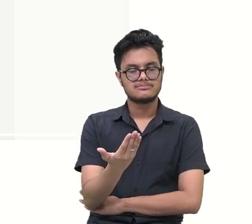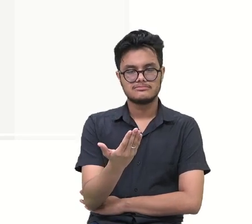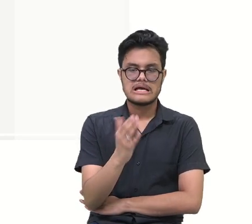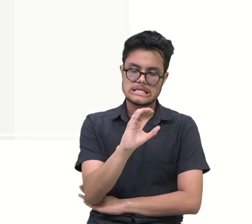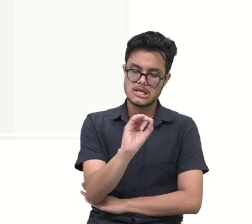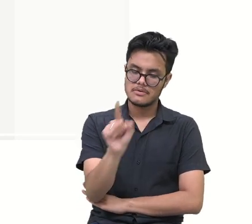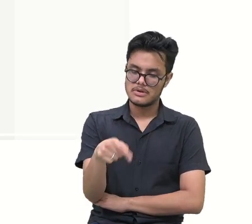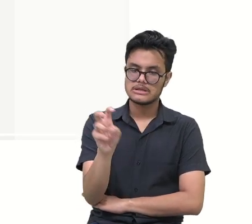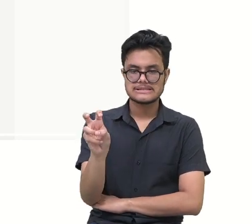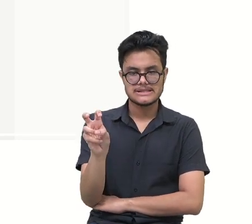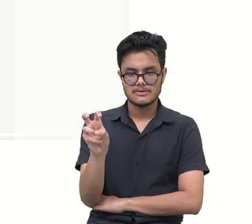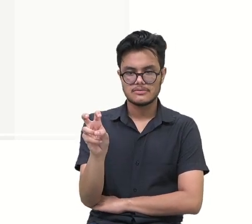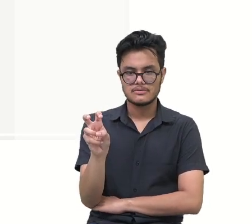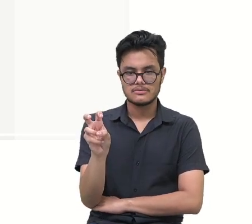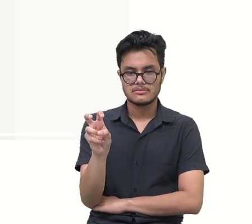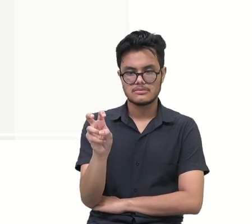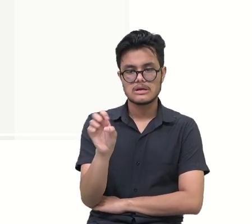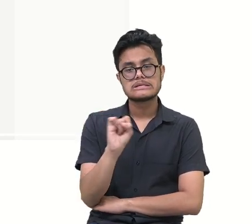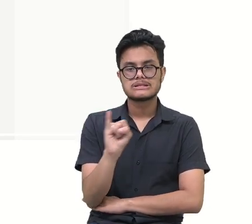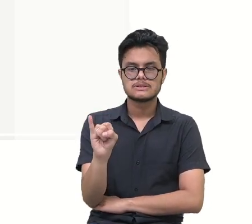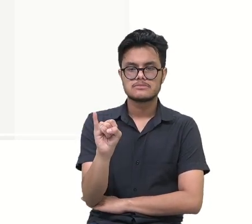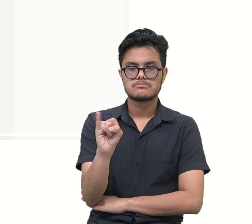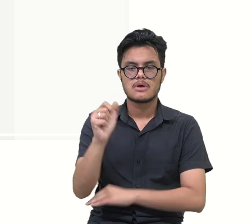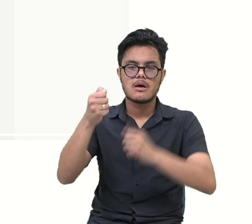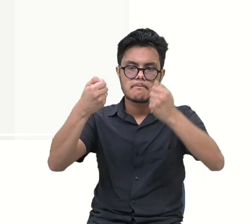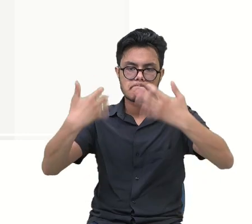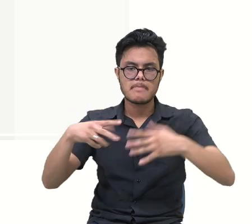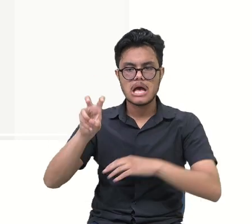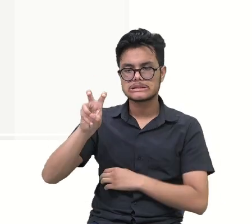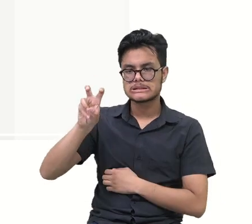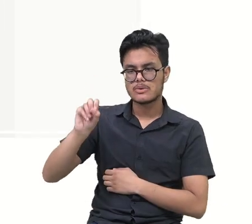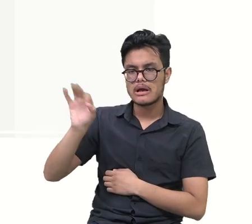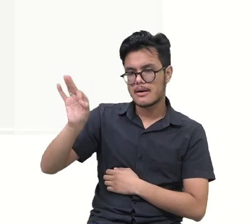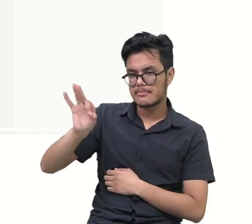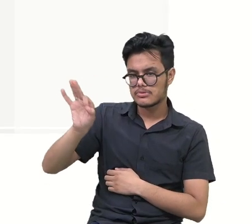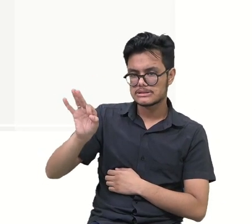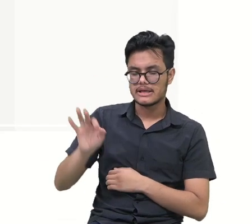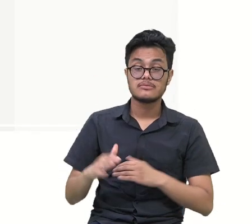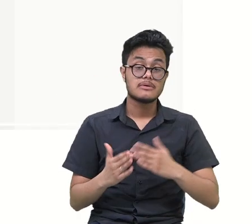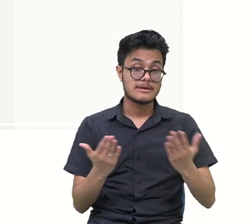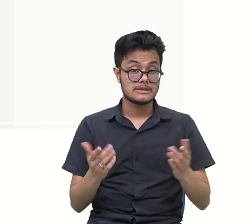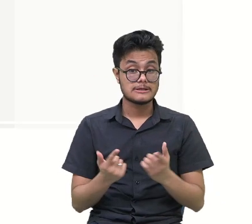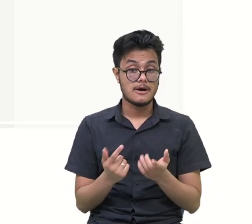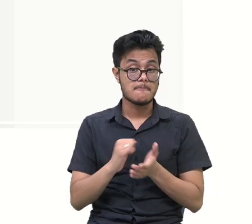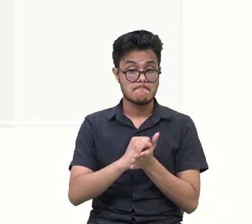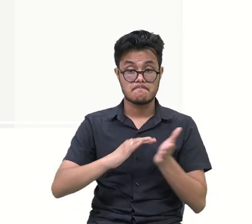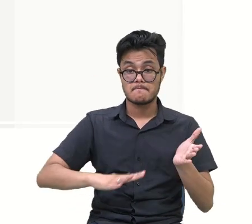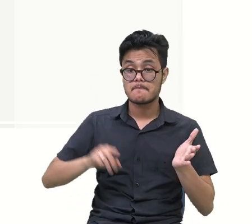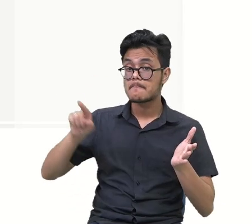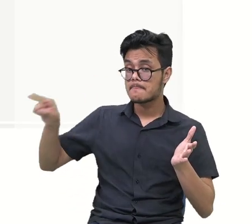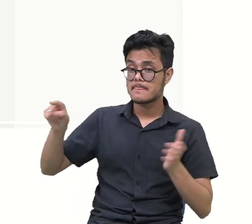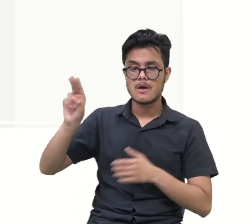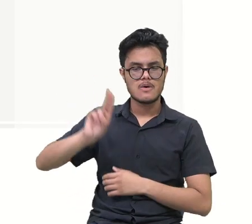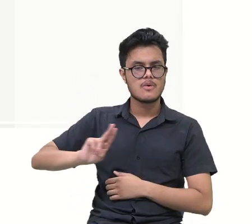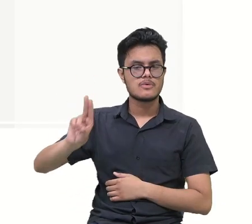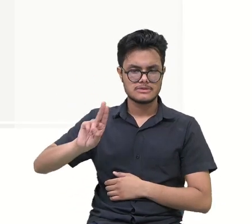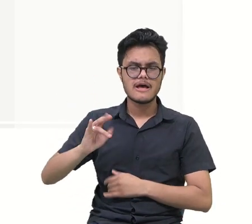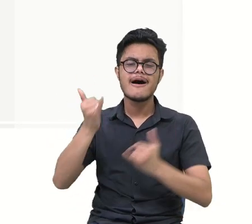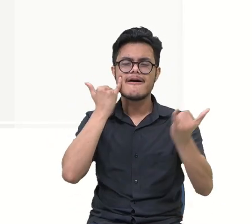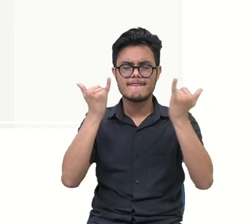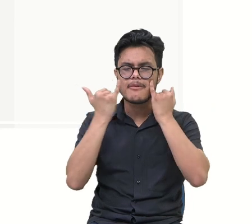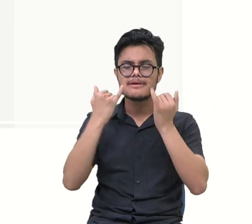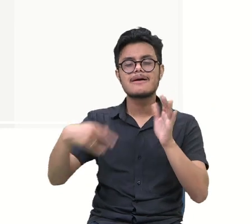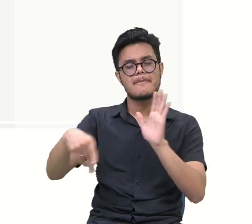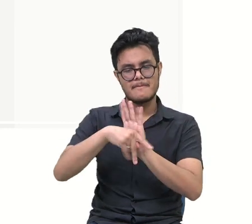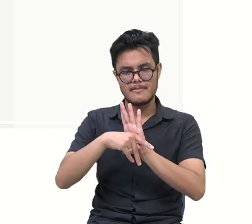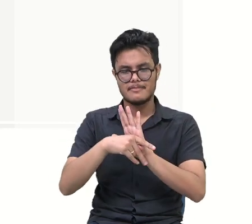falando em 50%. E veja que o avaliador, ele levou em consideração essa situação.